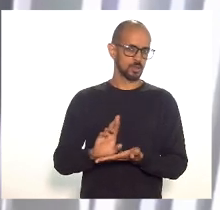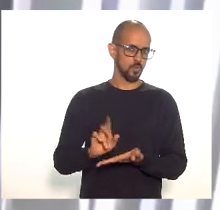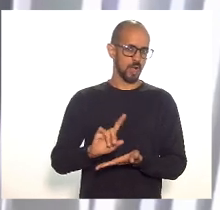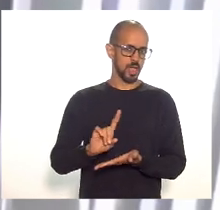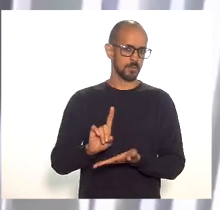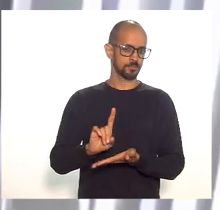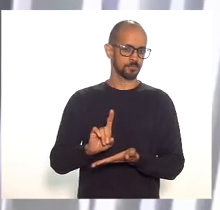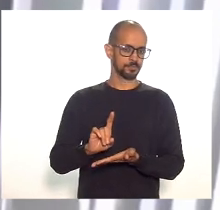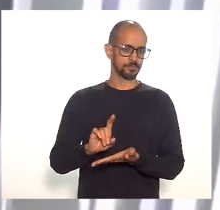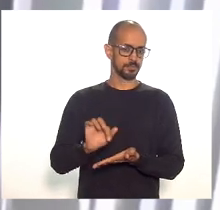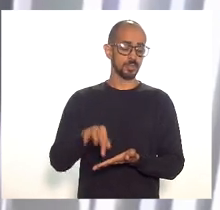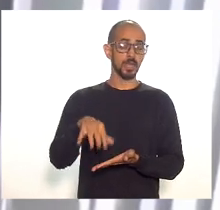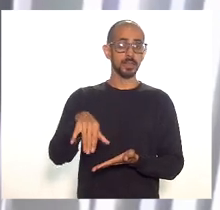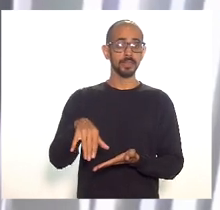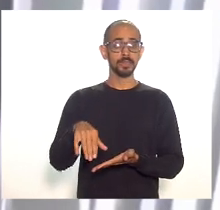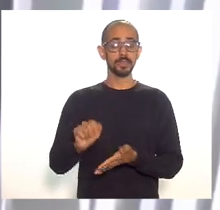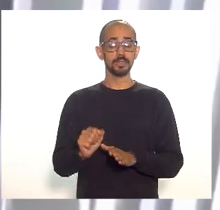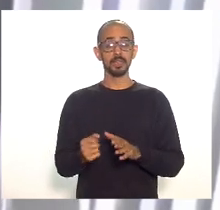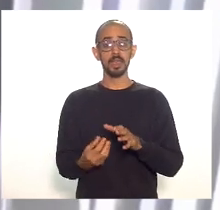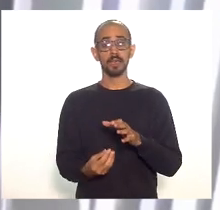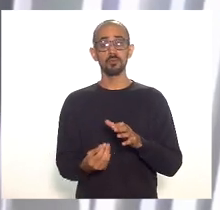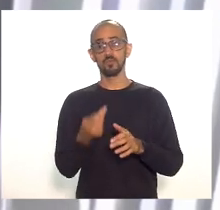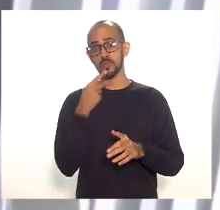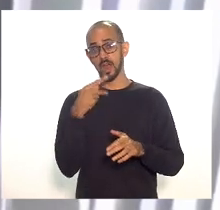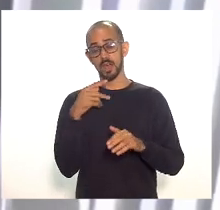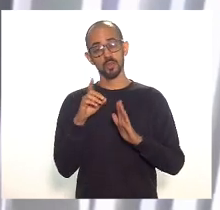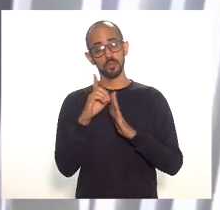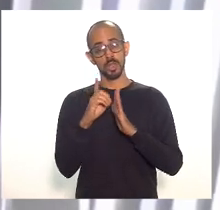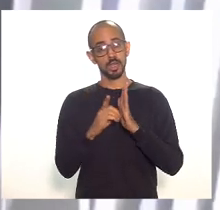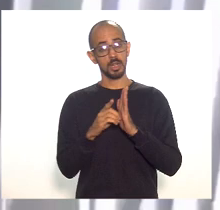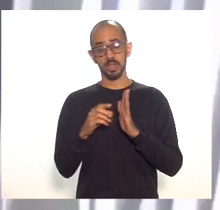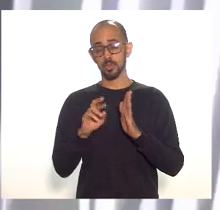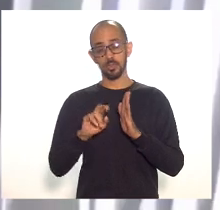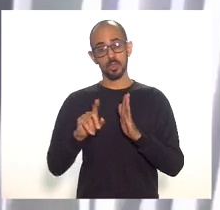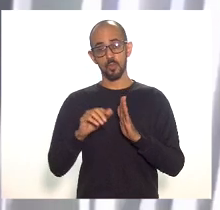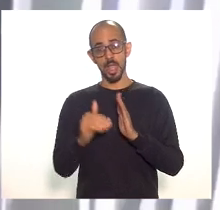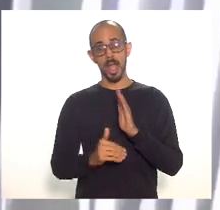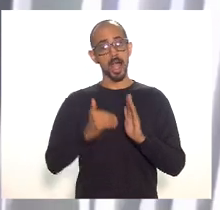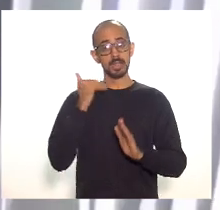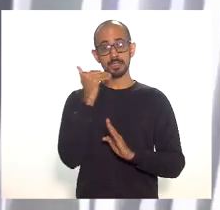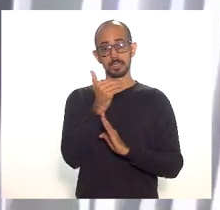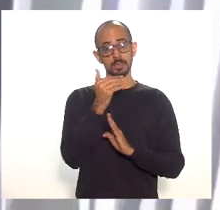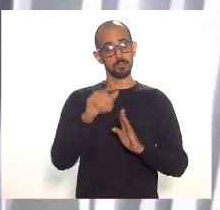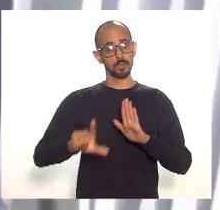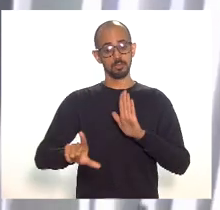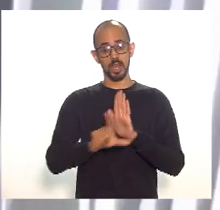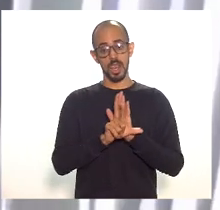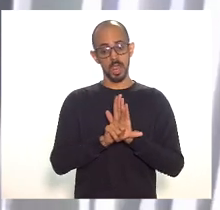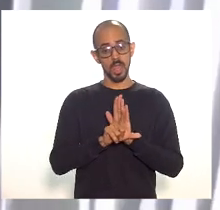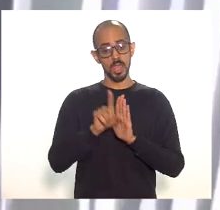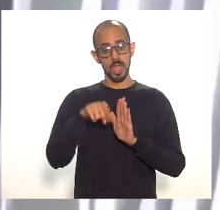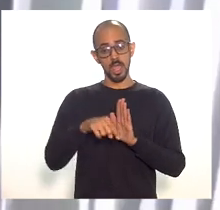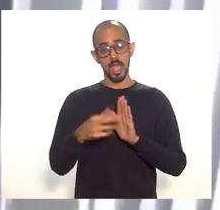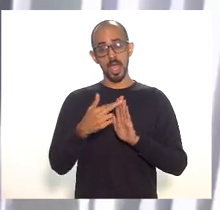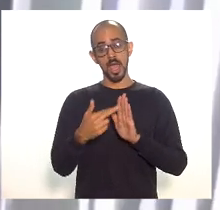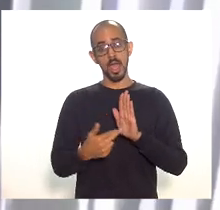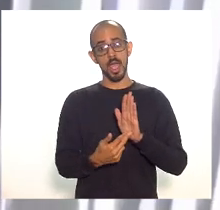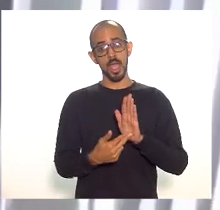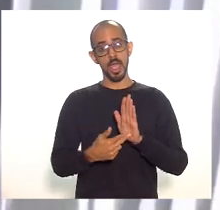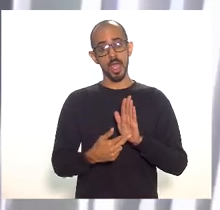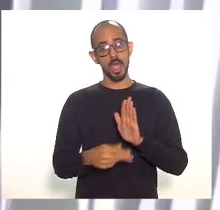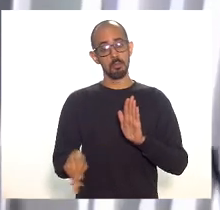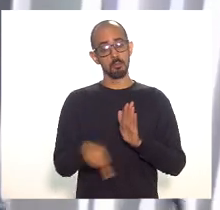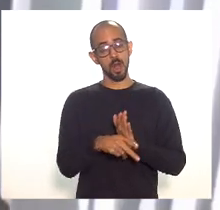por exemplo, não pode se sobrepor, né, a uma lei, não é? É a norma constitucional, é o